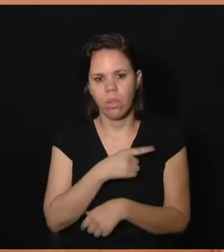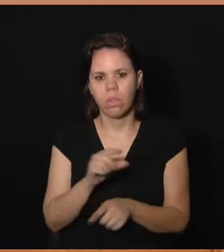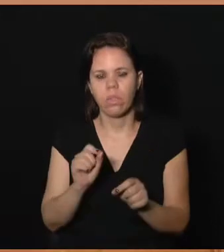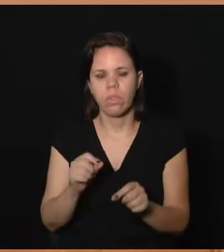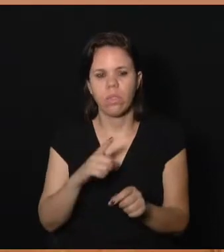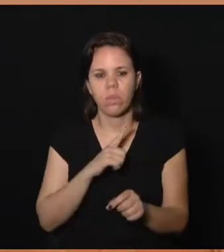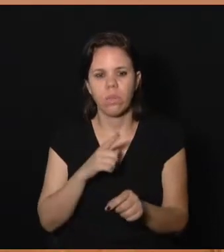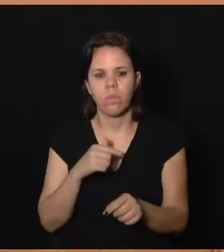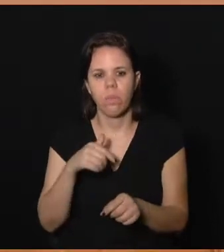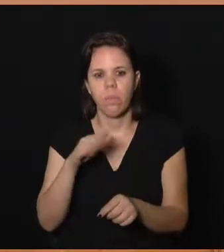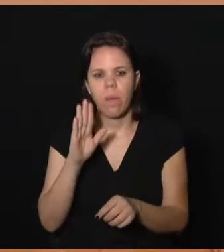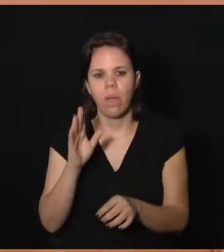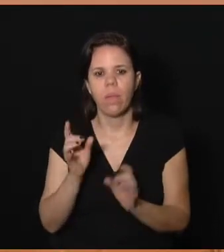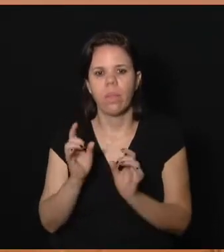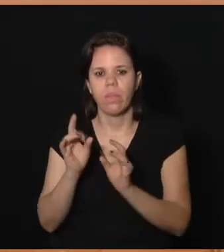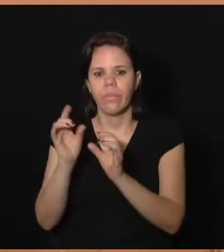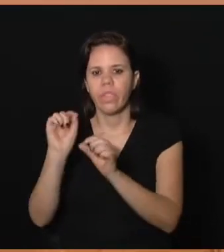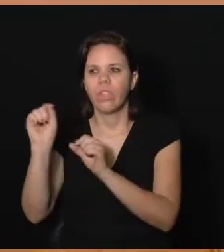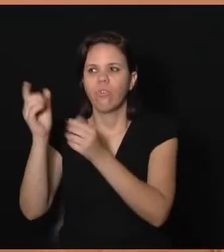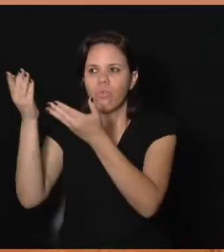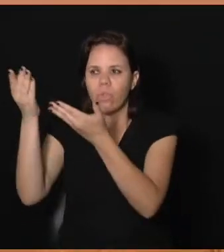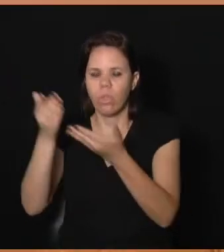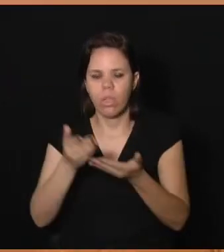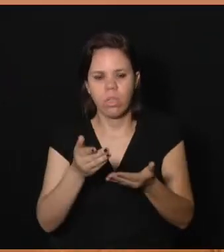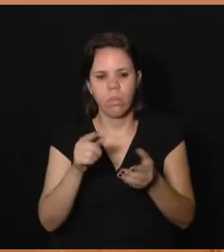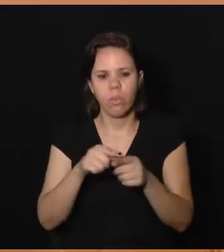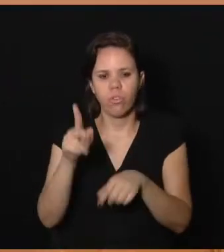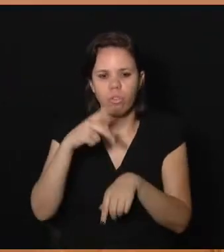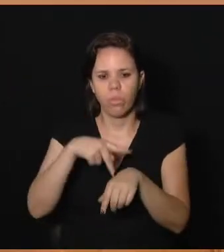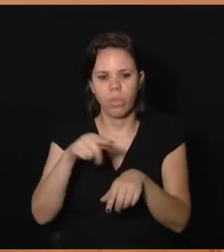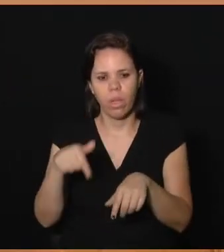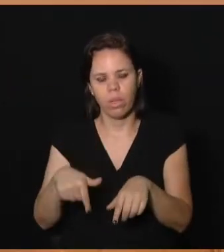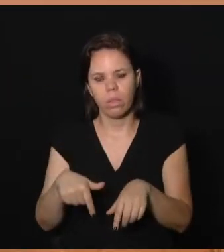E esse ano, a região metropolitana, nós